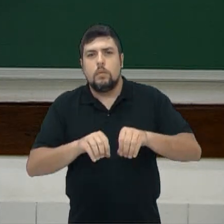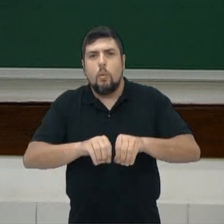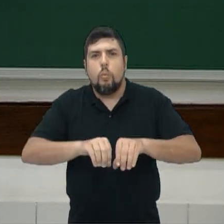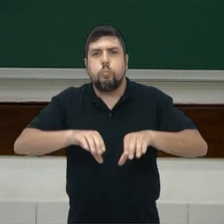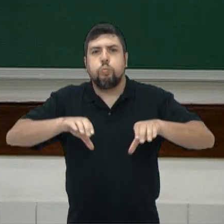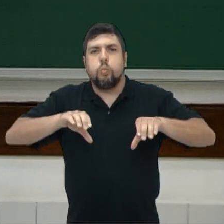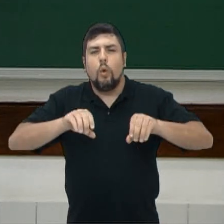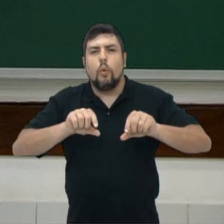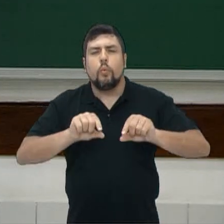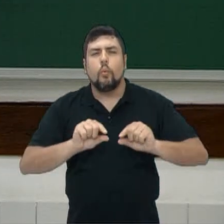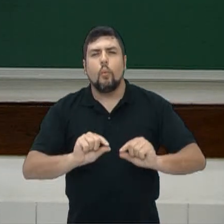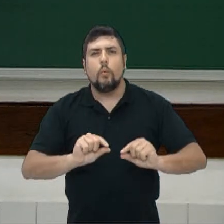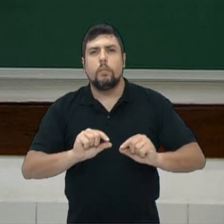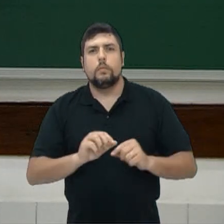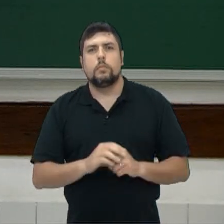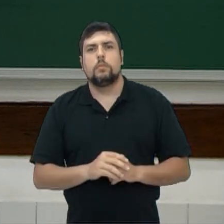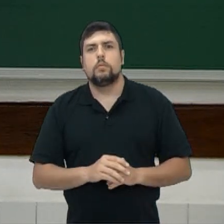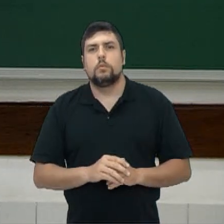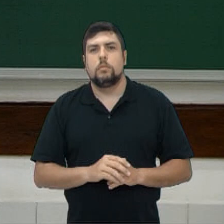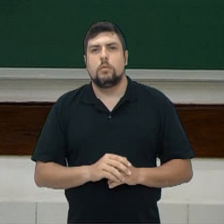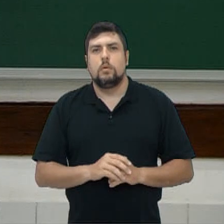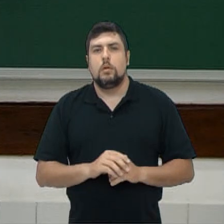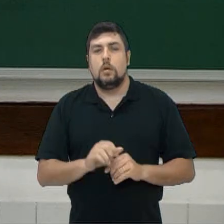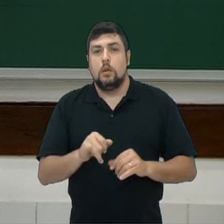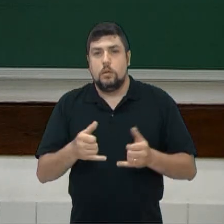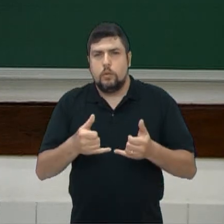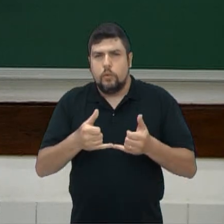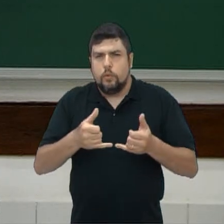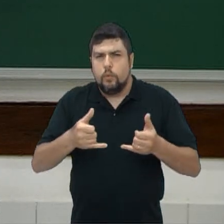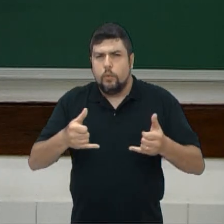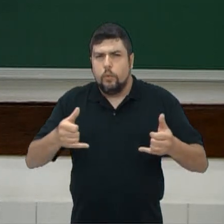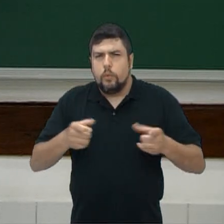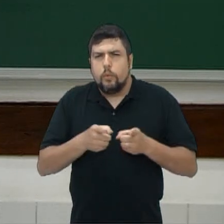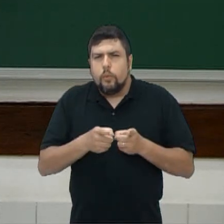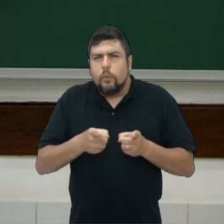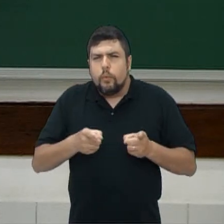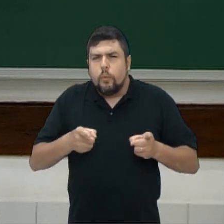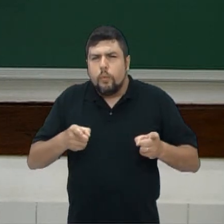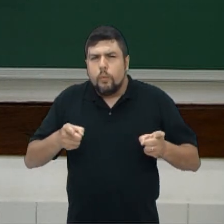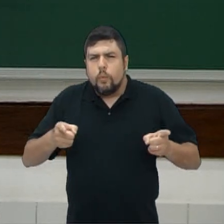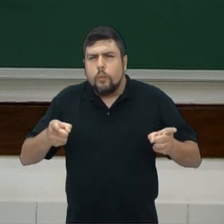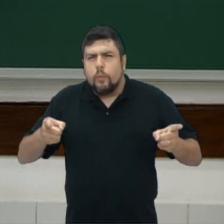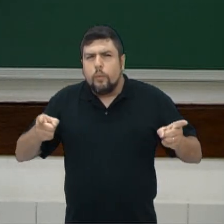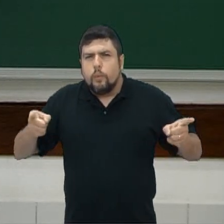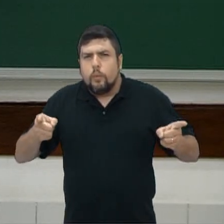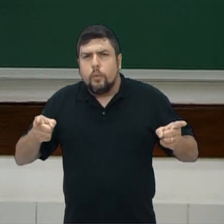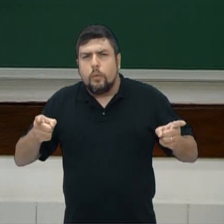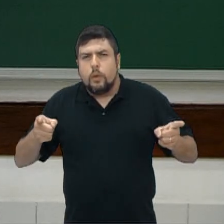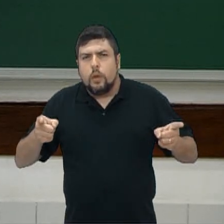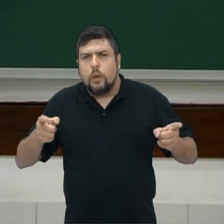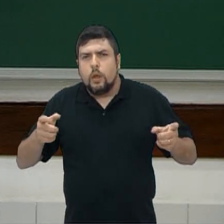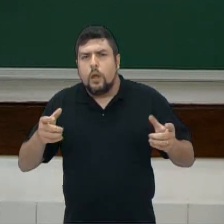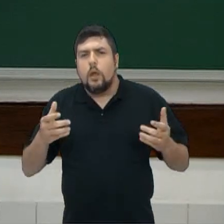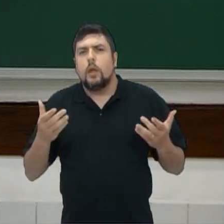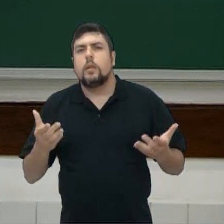né? Então, quanto maior o comprimento de um fio, né? Quanto maior o comprimento